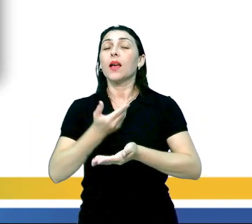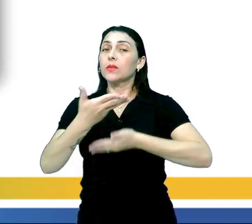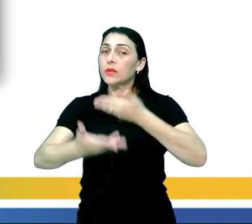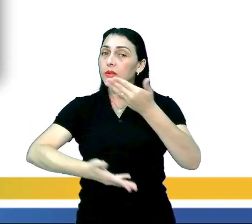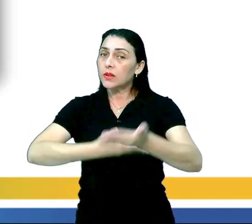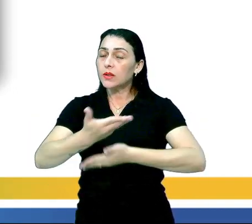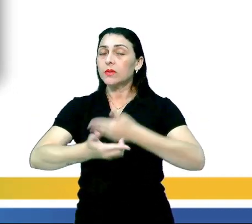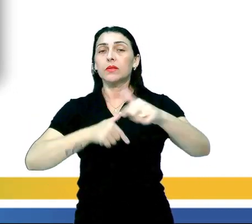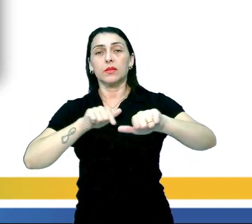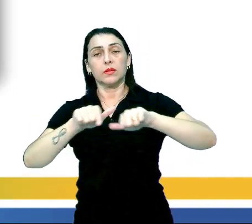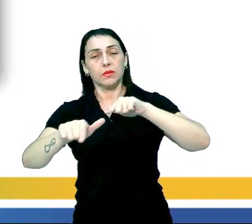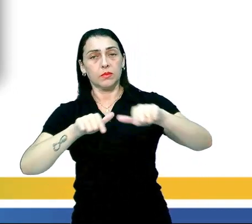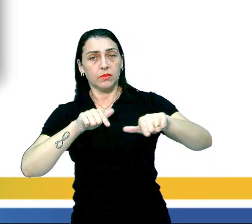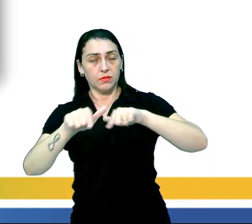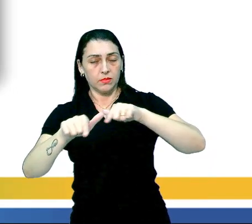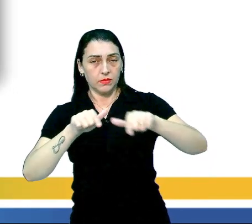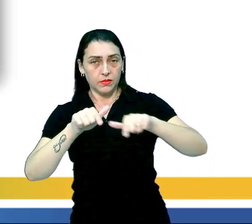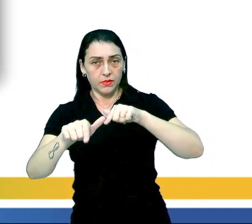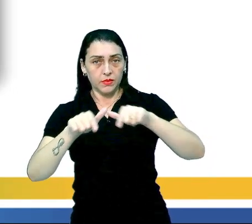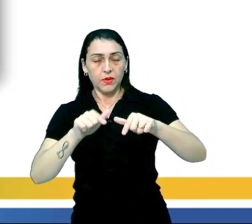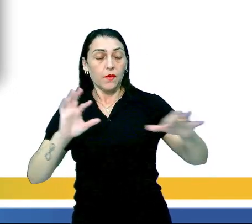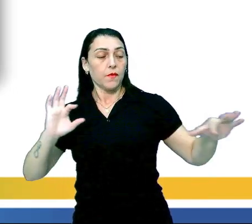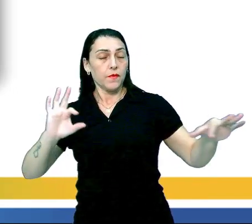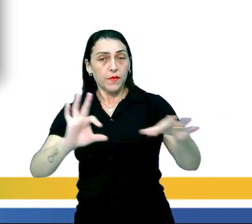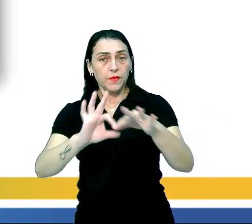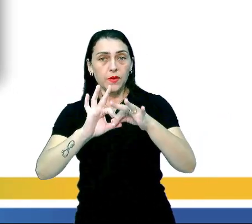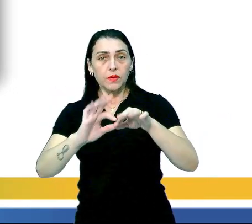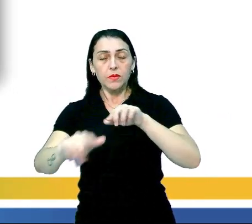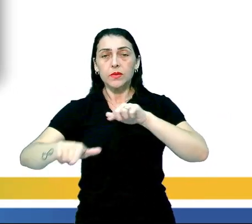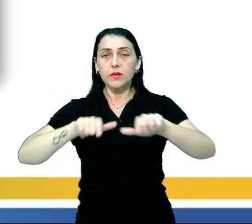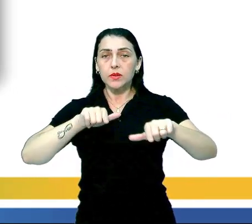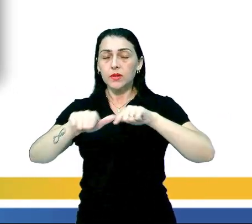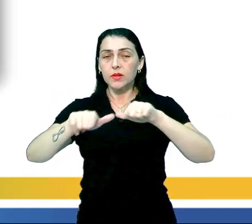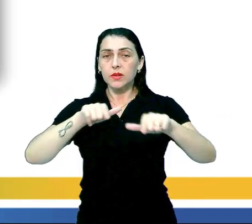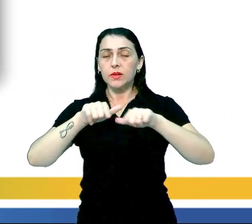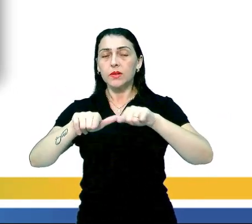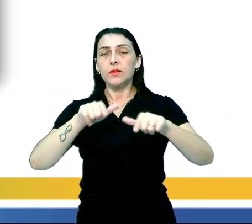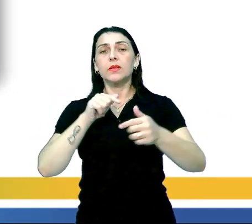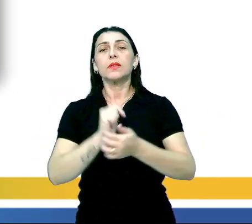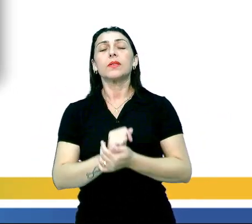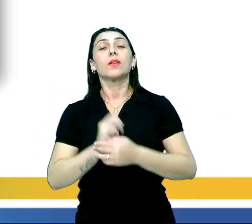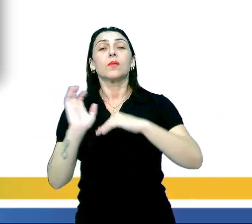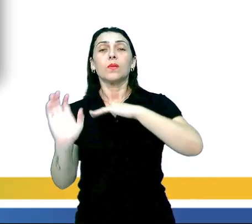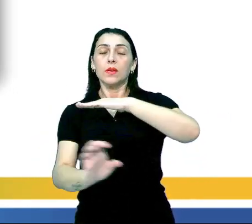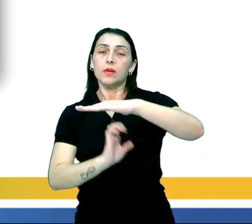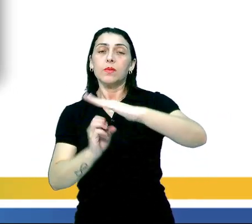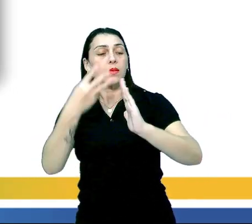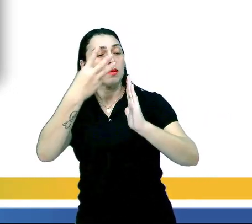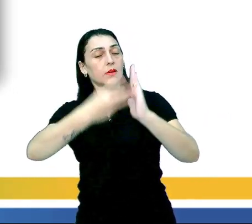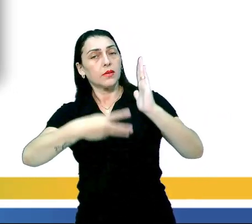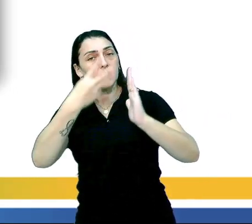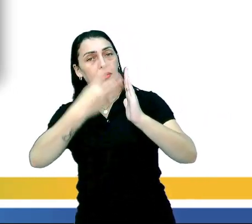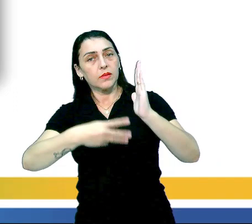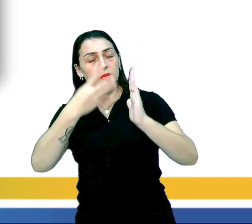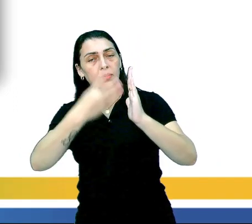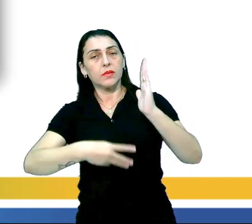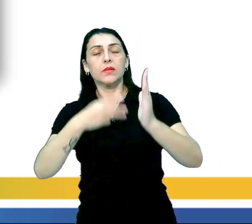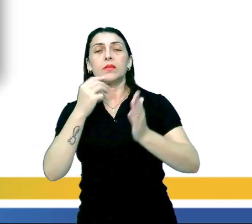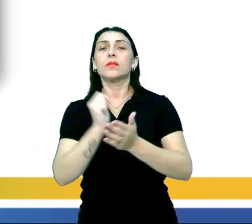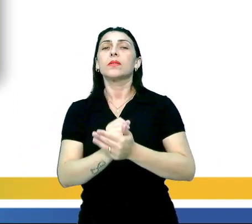relação trabalhista, todo e qualquer vínculo de trabalho é com a empresa